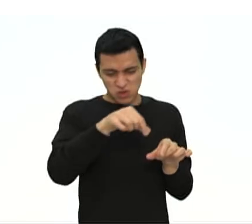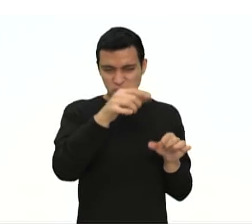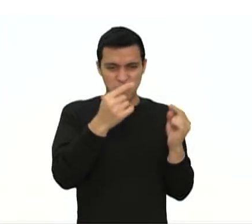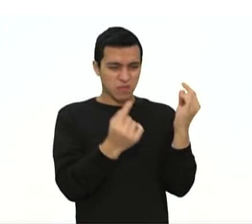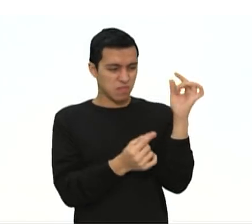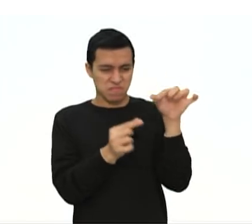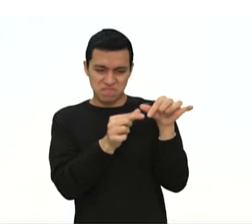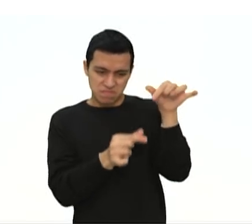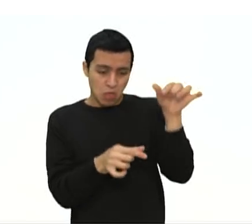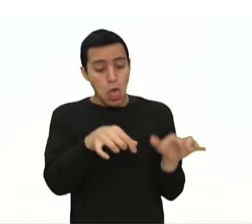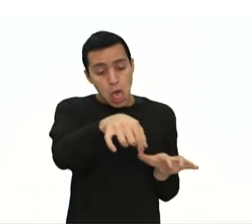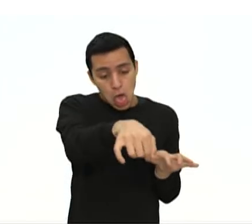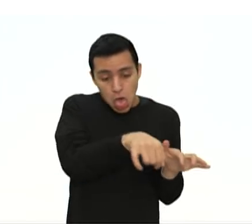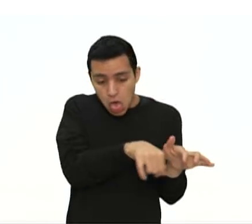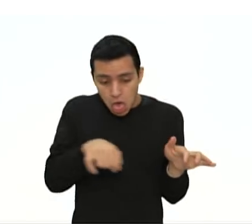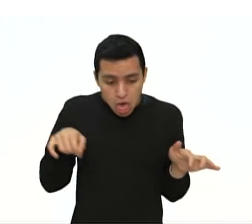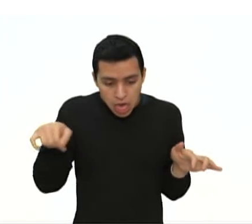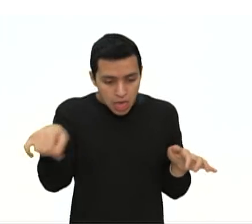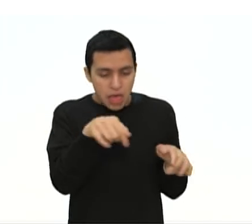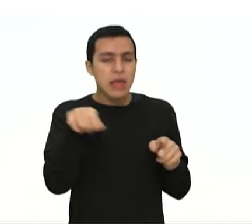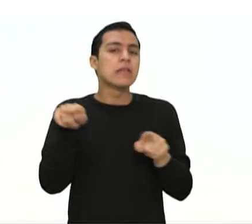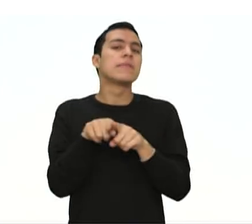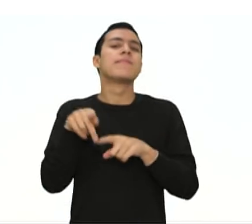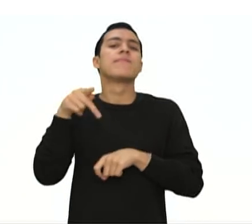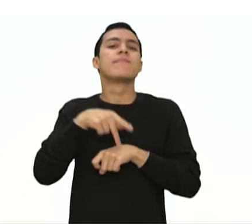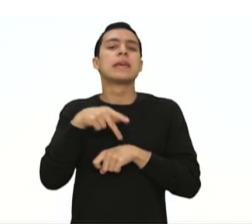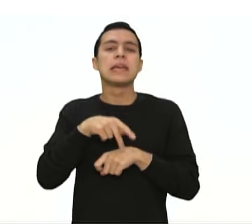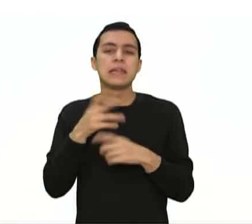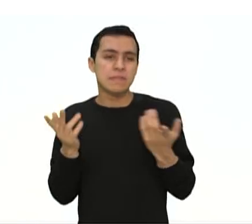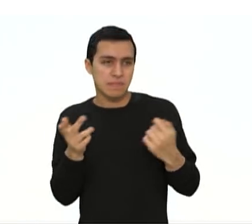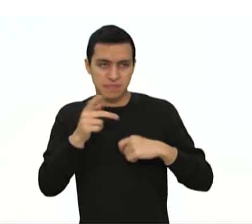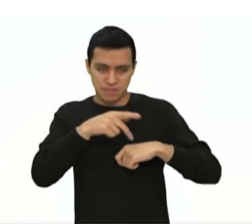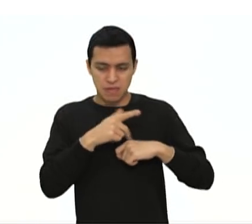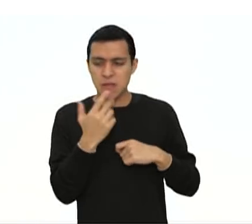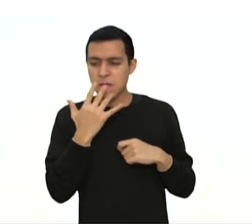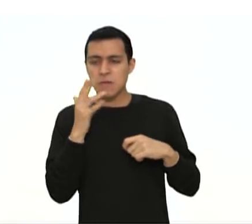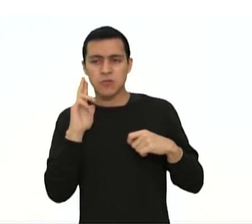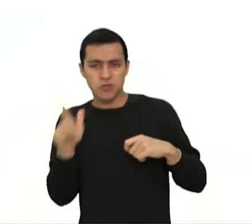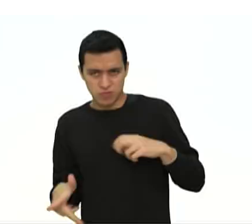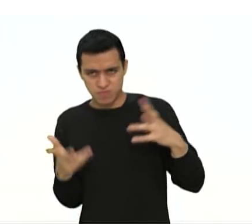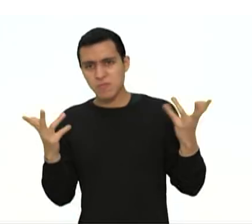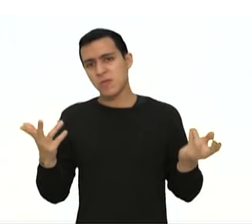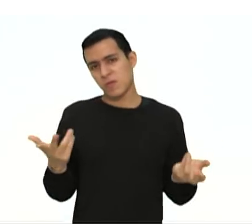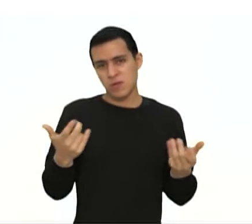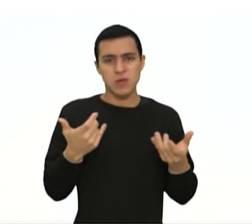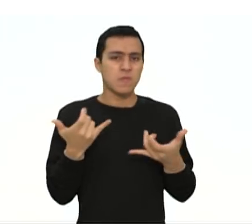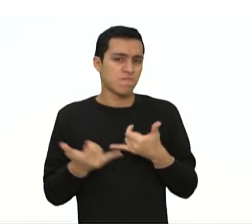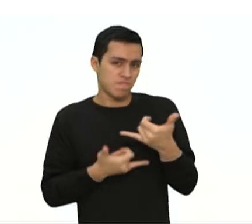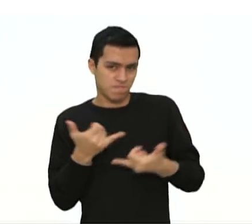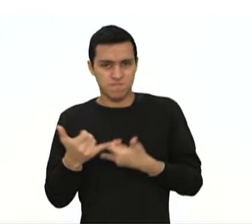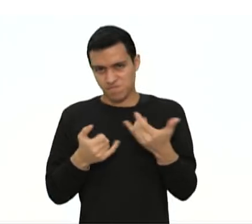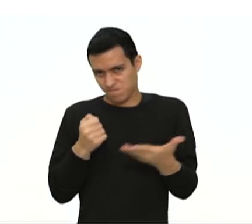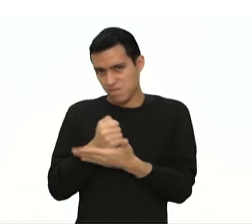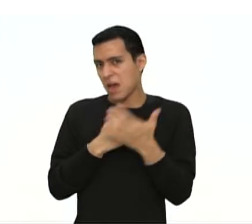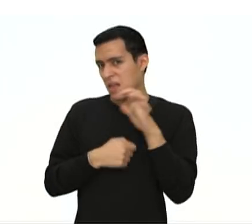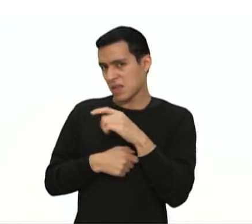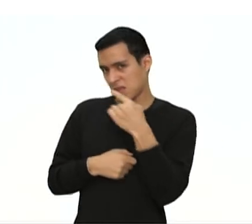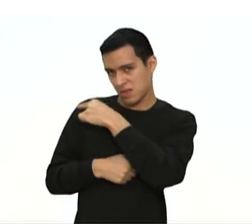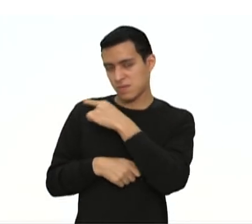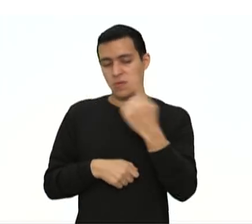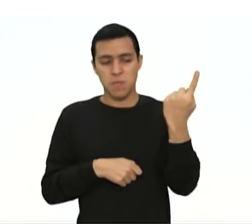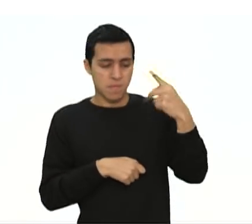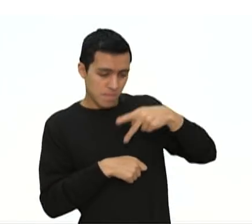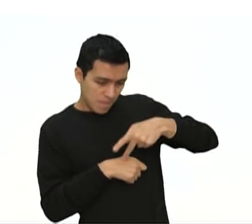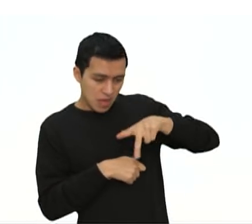do tabuleiro. E pedrinhas, né? Pedras, ó, uma pedra de cor diferente, que é o jogo, a base do jogo é assim, uma